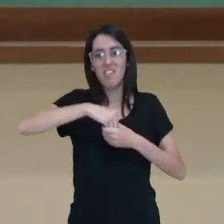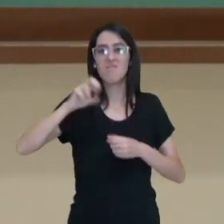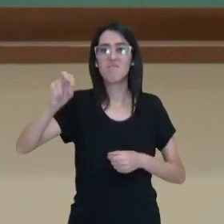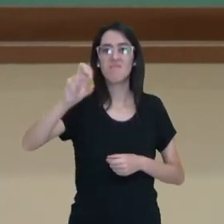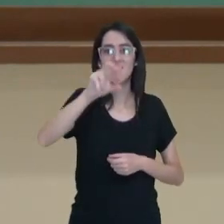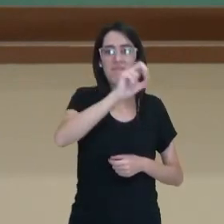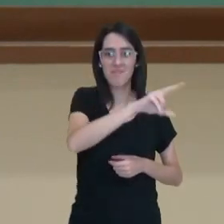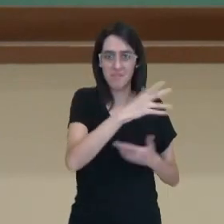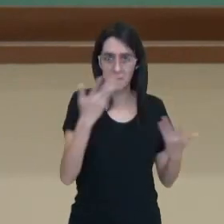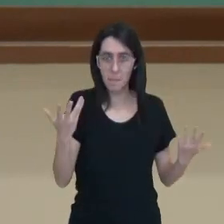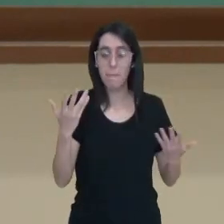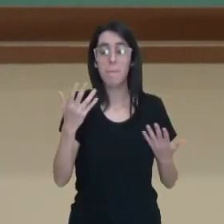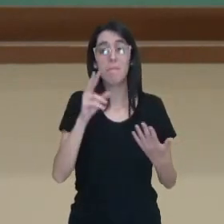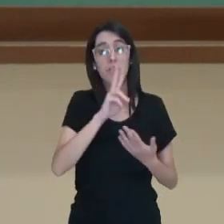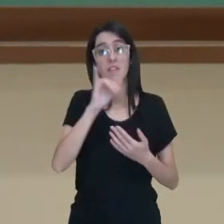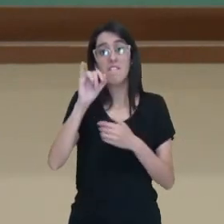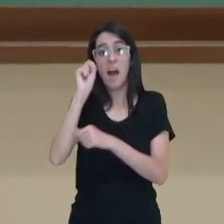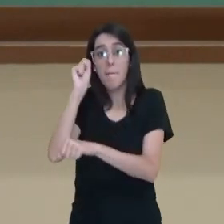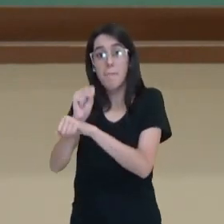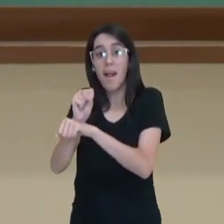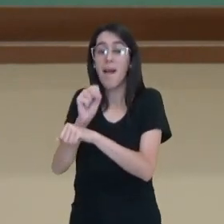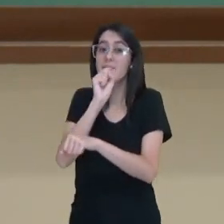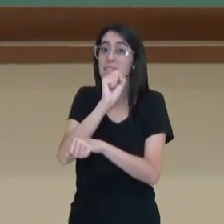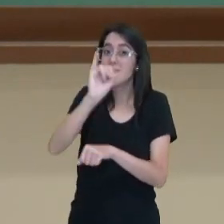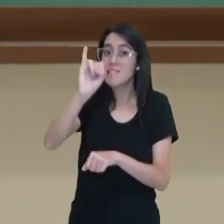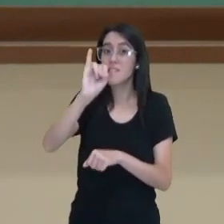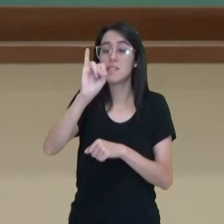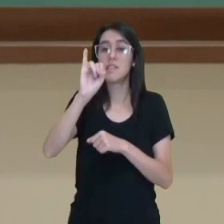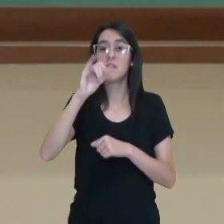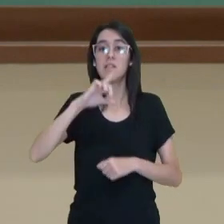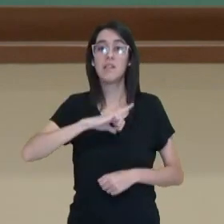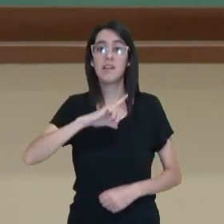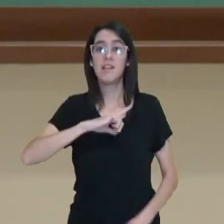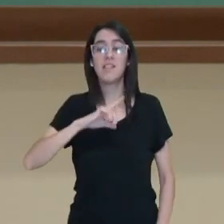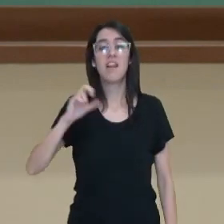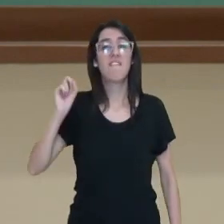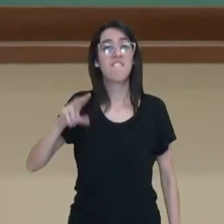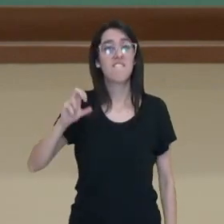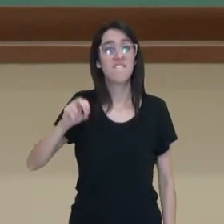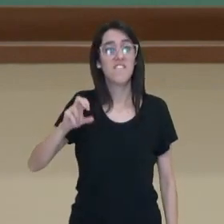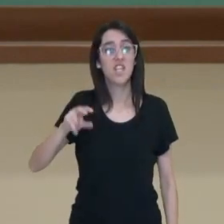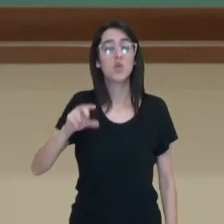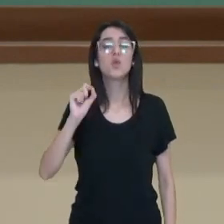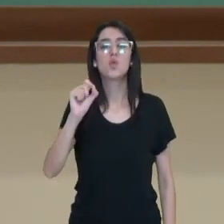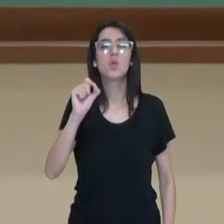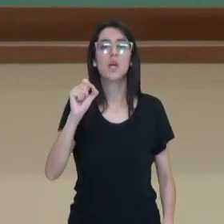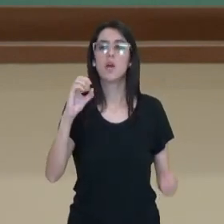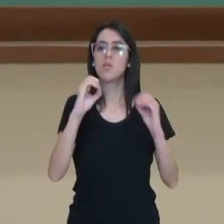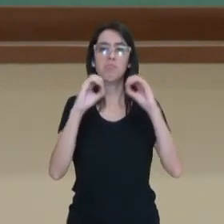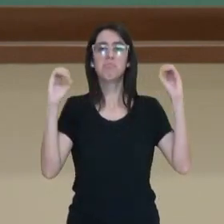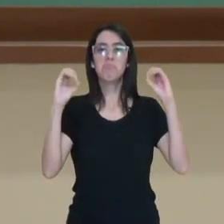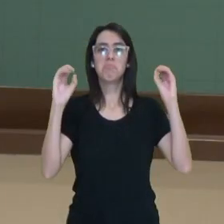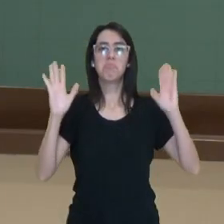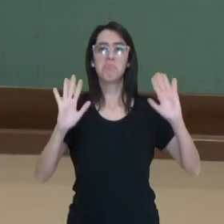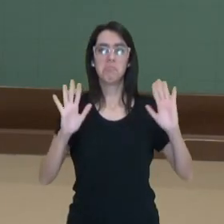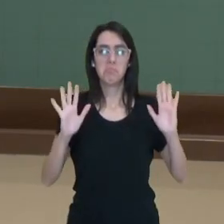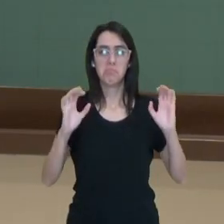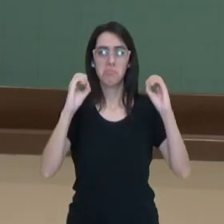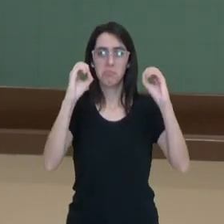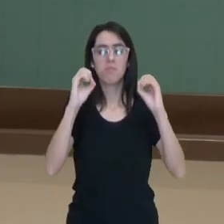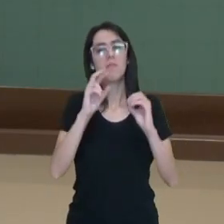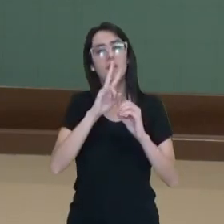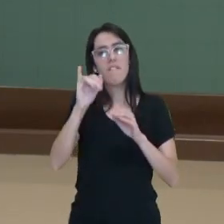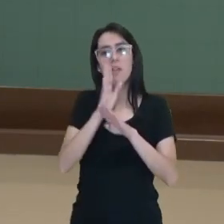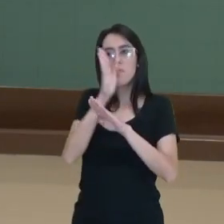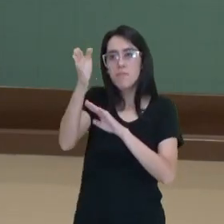de transmitir, né, esse vírus caso a carga viral fique indetectável. Tá? Que daí ele vai fazer um